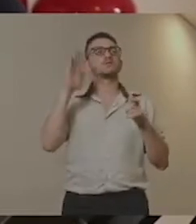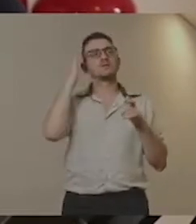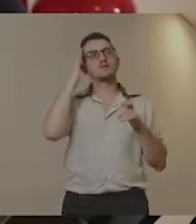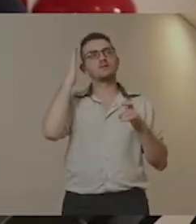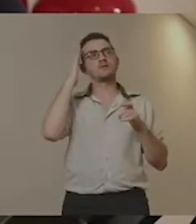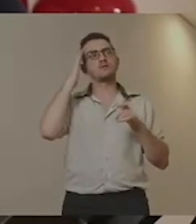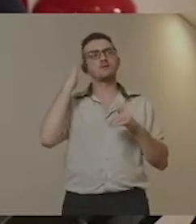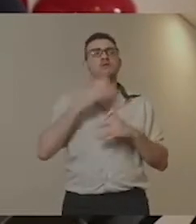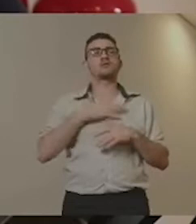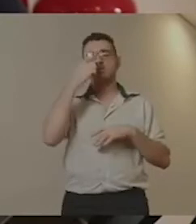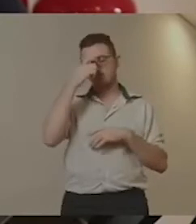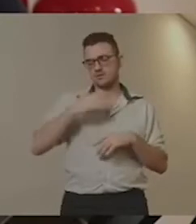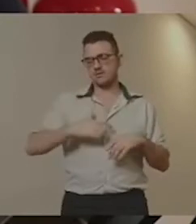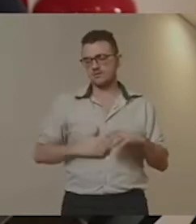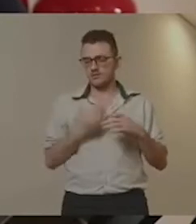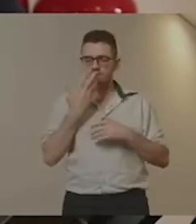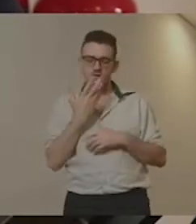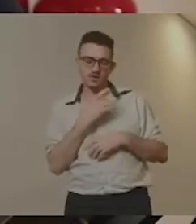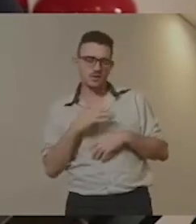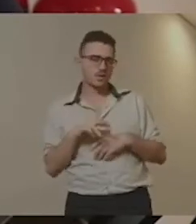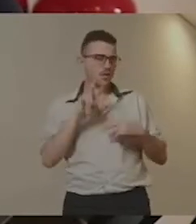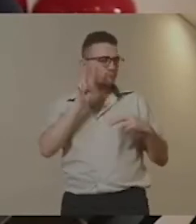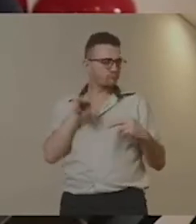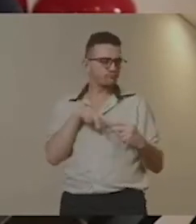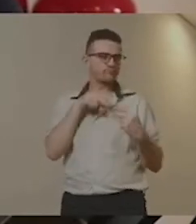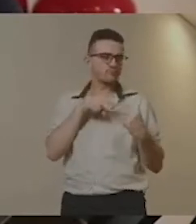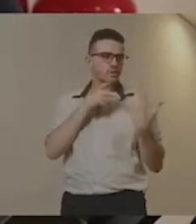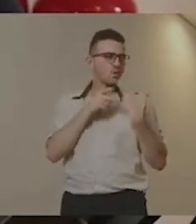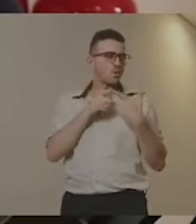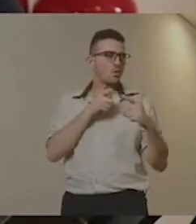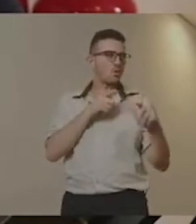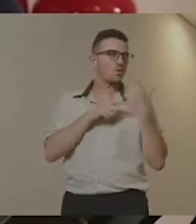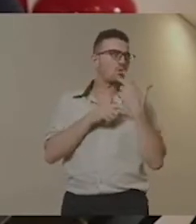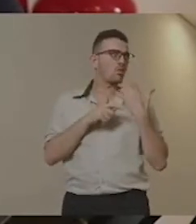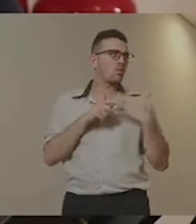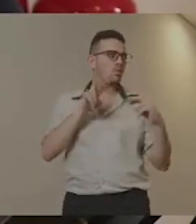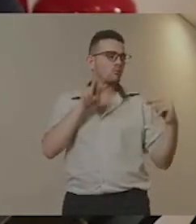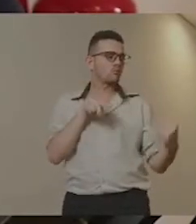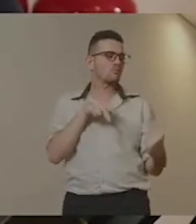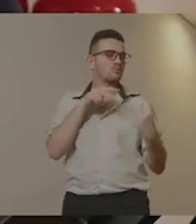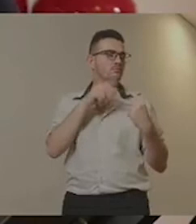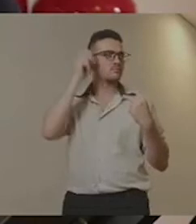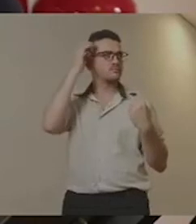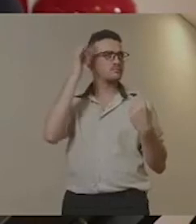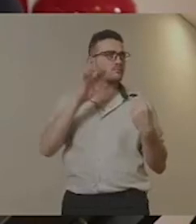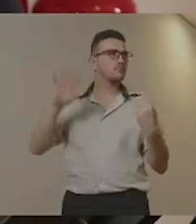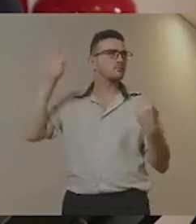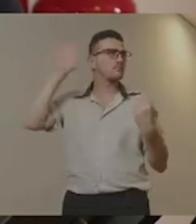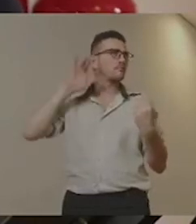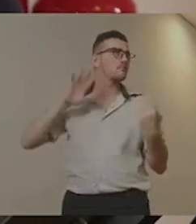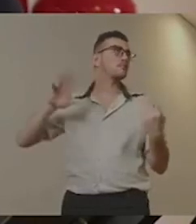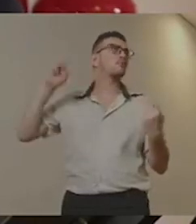olhar imaginativo, né, onde eu possa sentir, onde eu possa brincar, tirar esse mundo